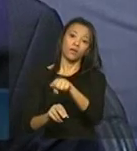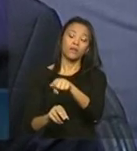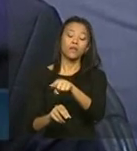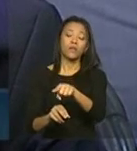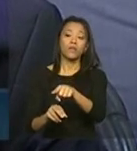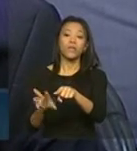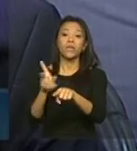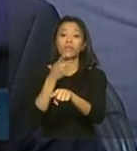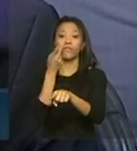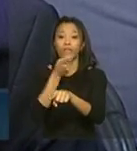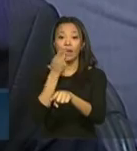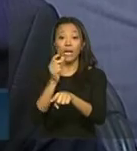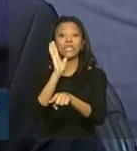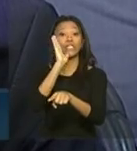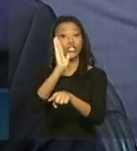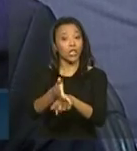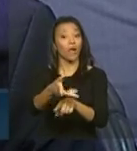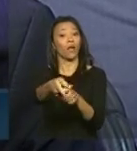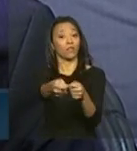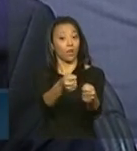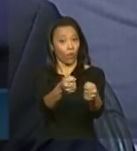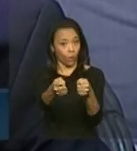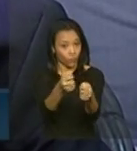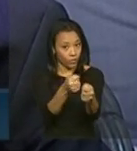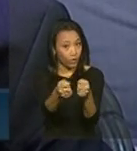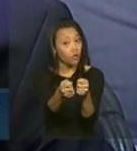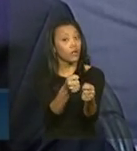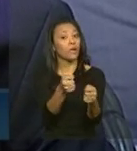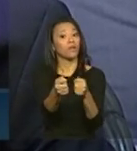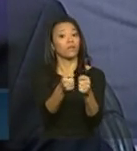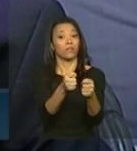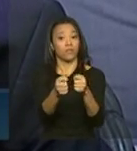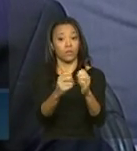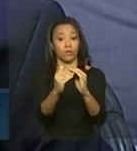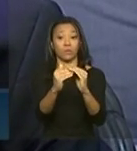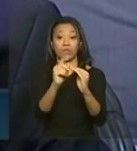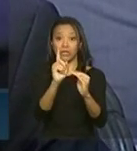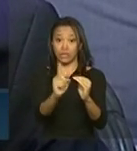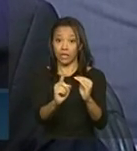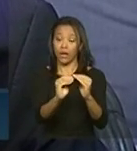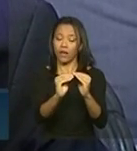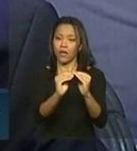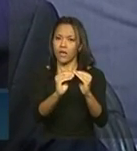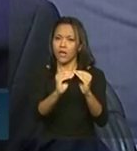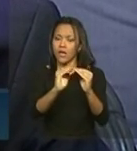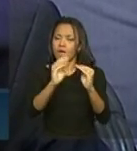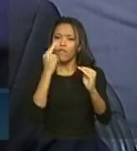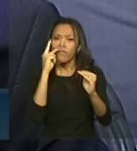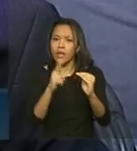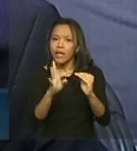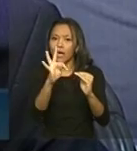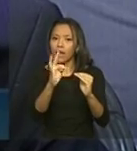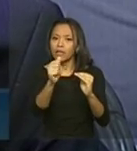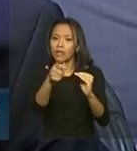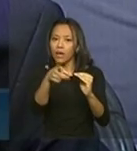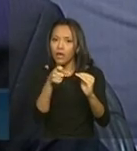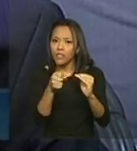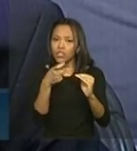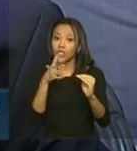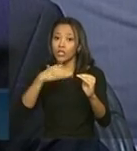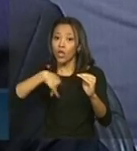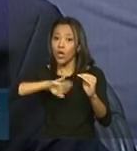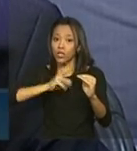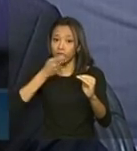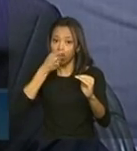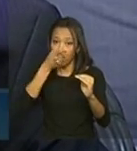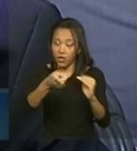está sob control de salud pública. Cuando está por debajo de un caso por 10.000 habitantes, nos falamos que no es un asunto